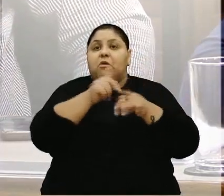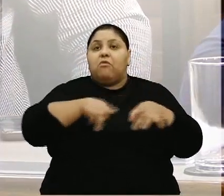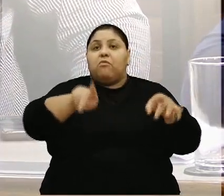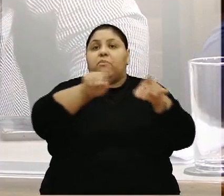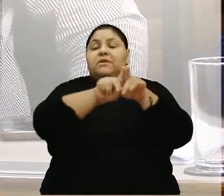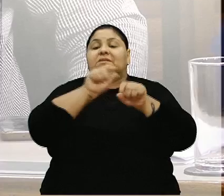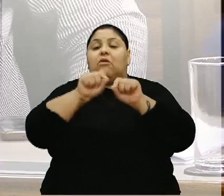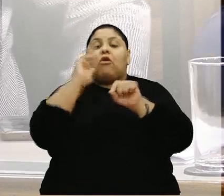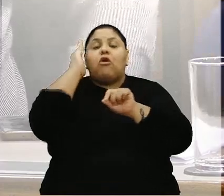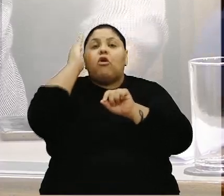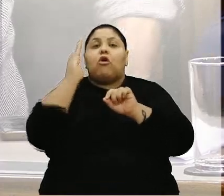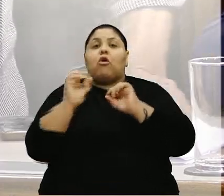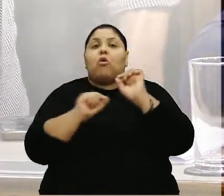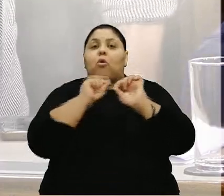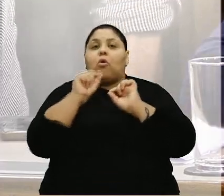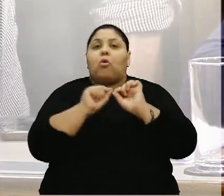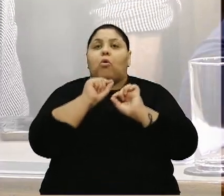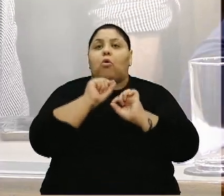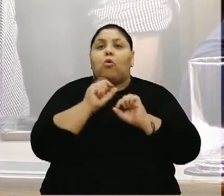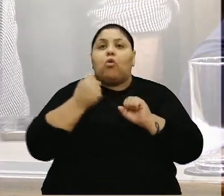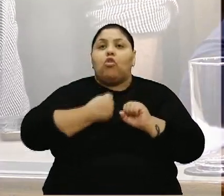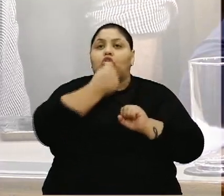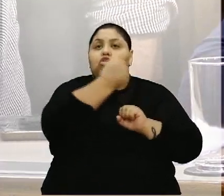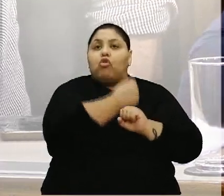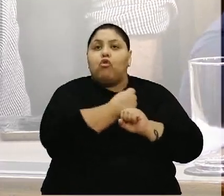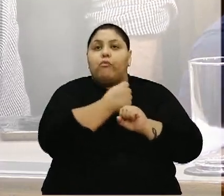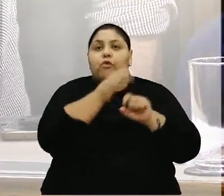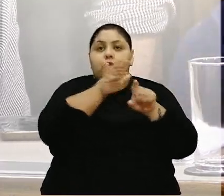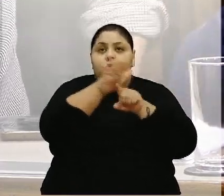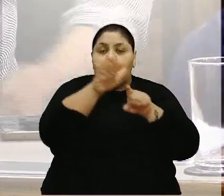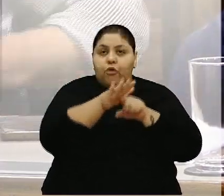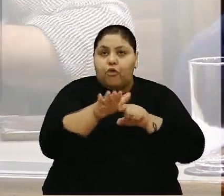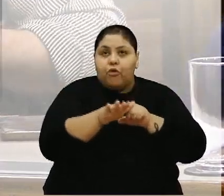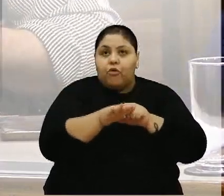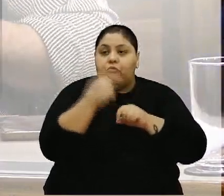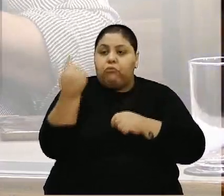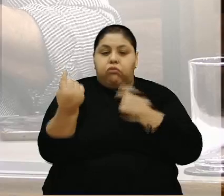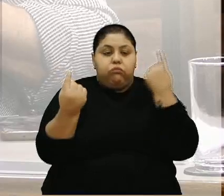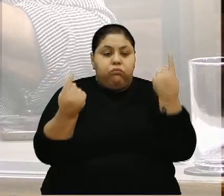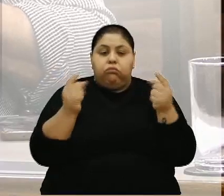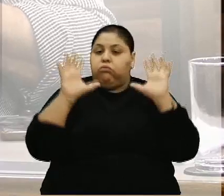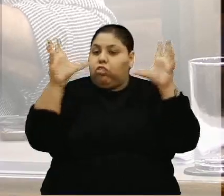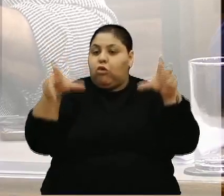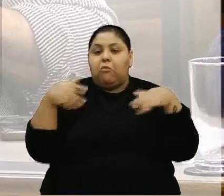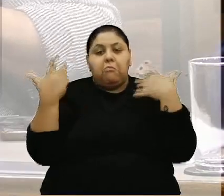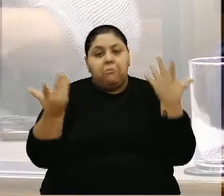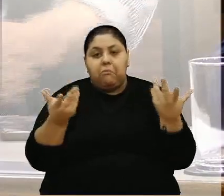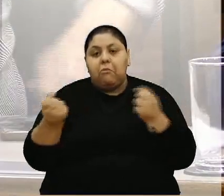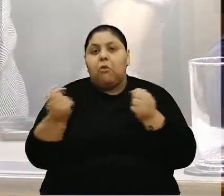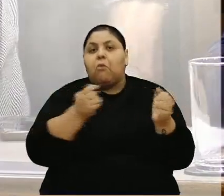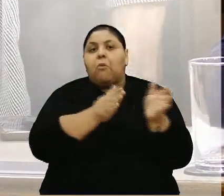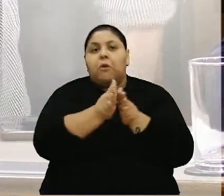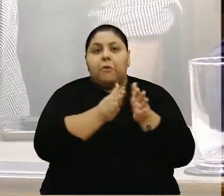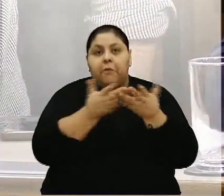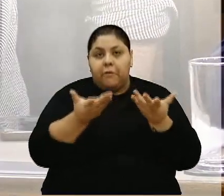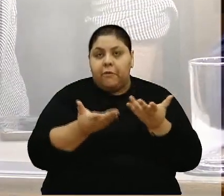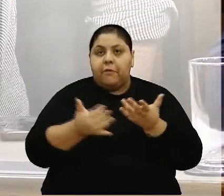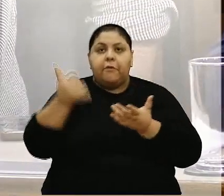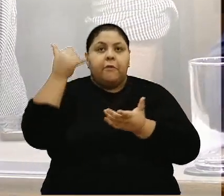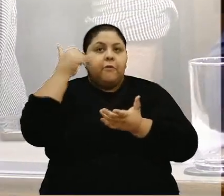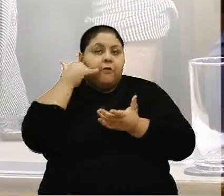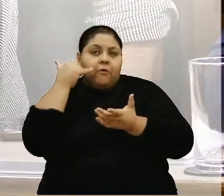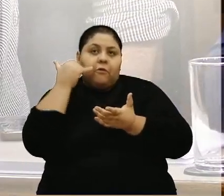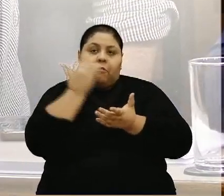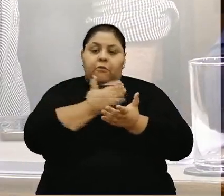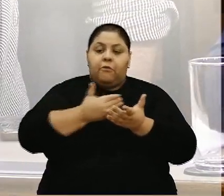acompanhando. Qual que é o canal para acessar, para levar os problemas? Vai ser para um ou vai ser para todos? Como que a gente pode ter acesso? O telefone